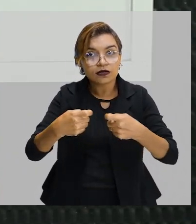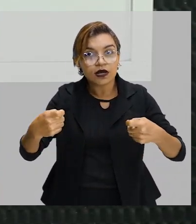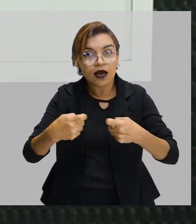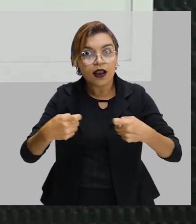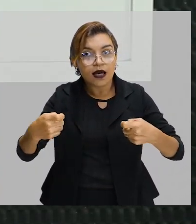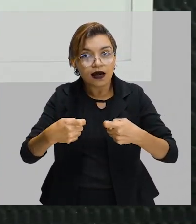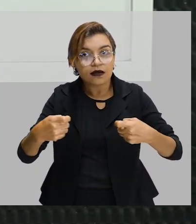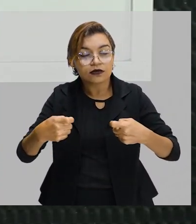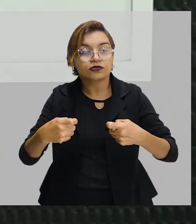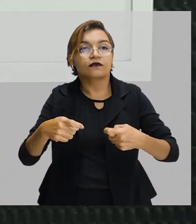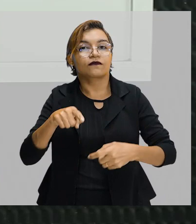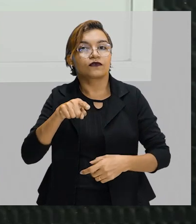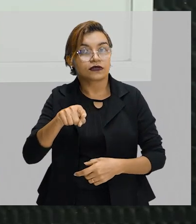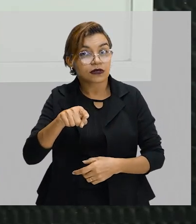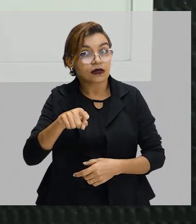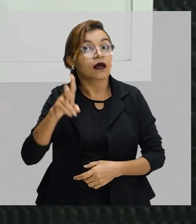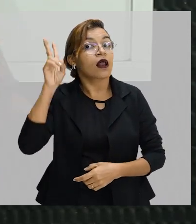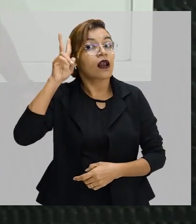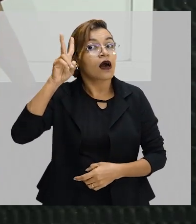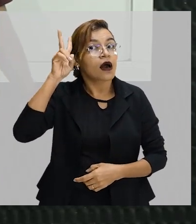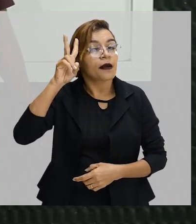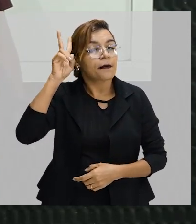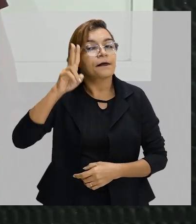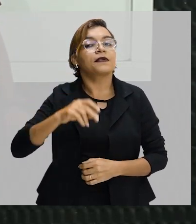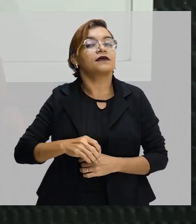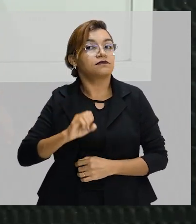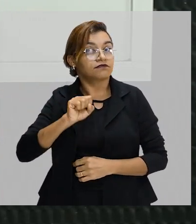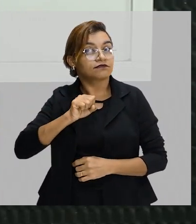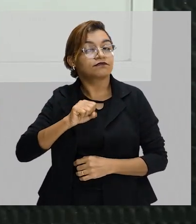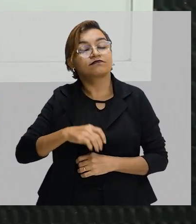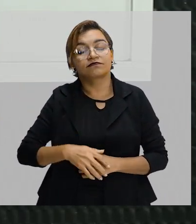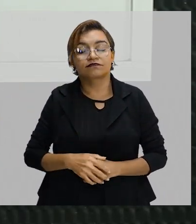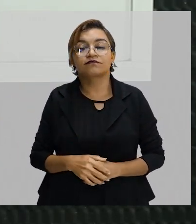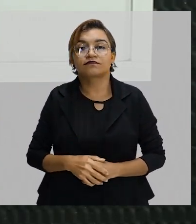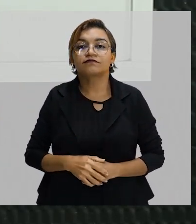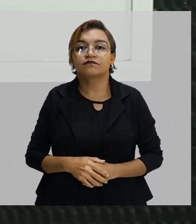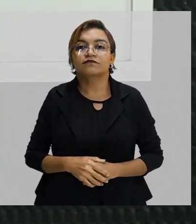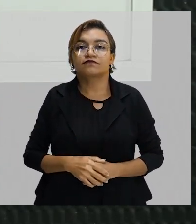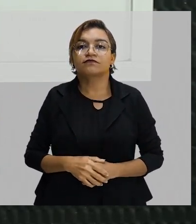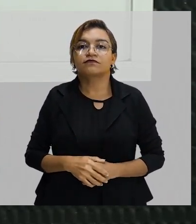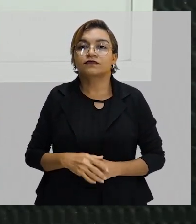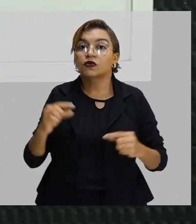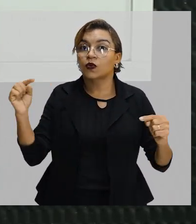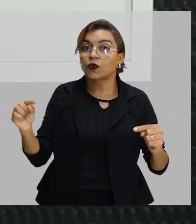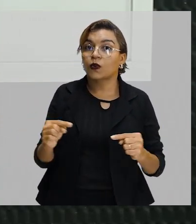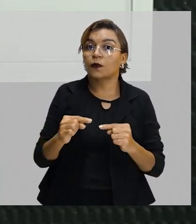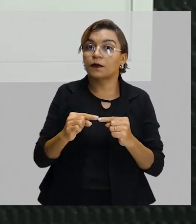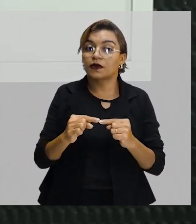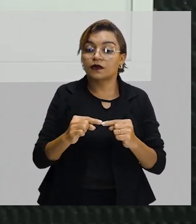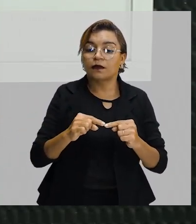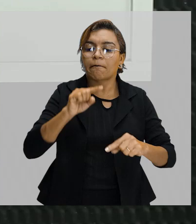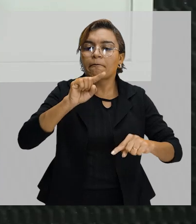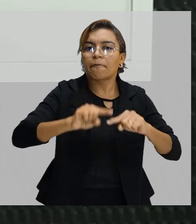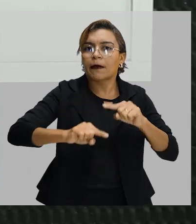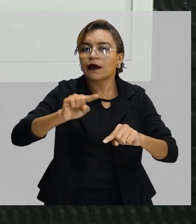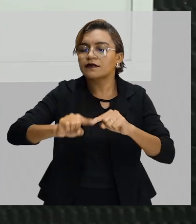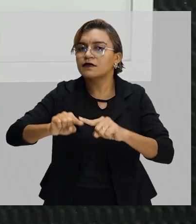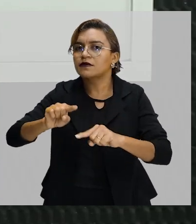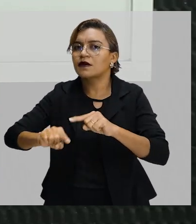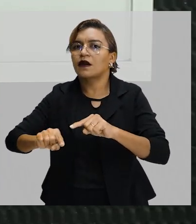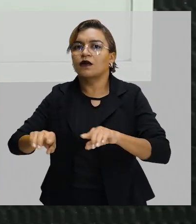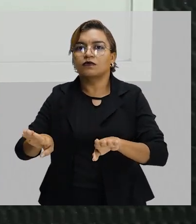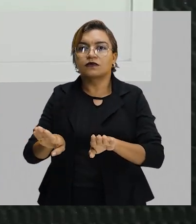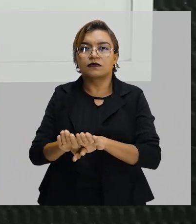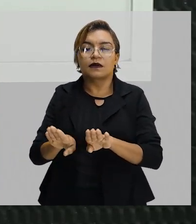Essa constante elástica, vocês devem lembrar, não é? Que tem a ver com o material e a densidade